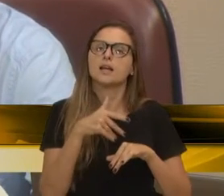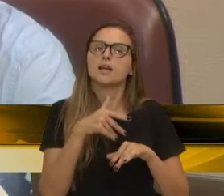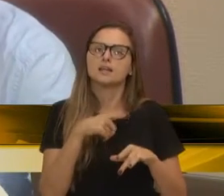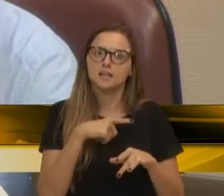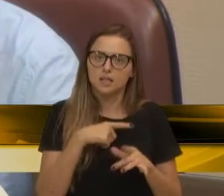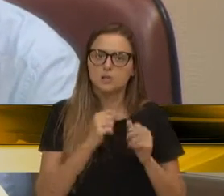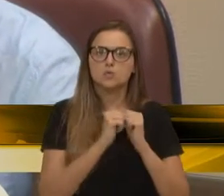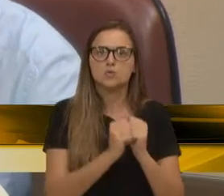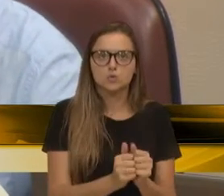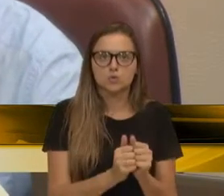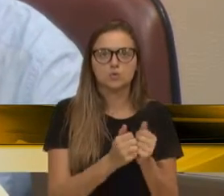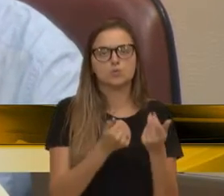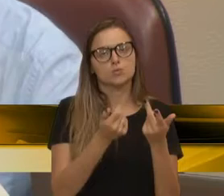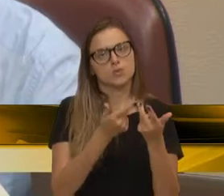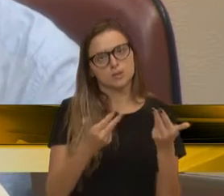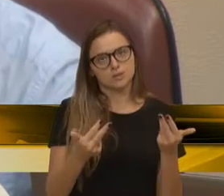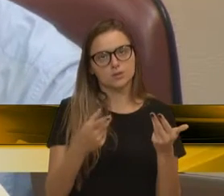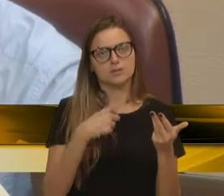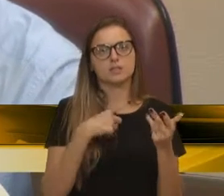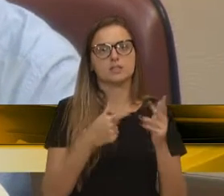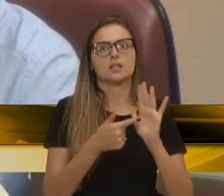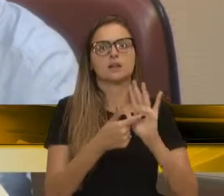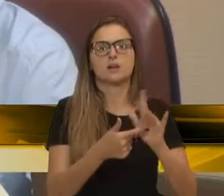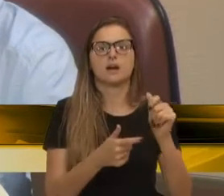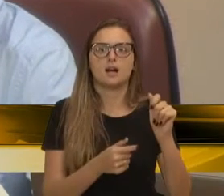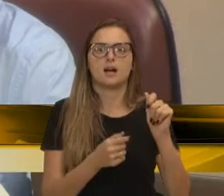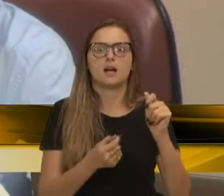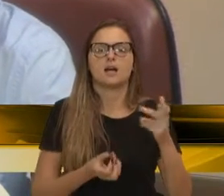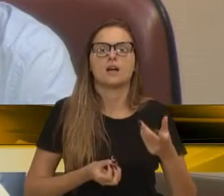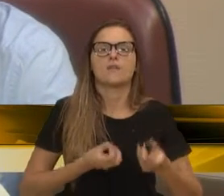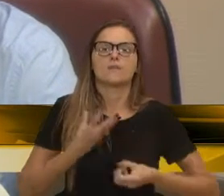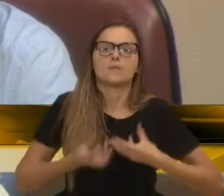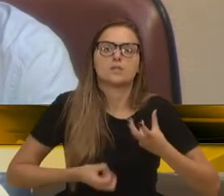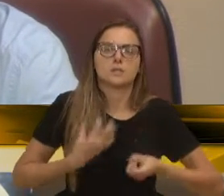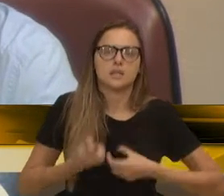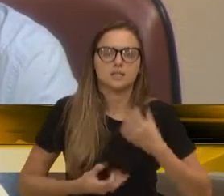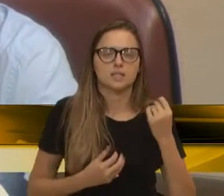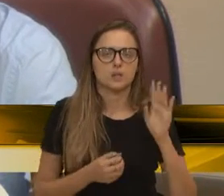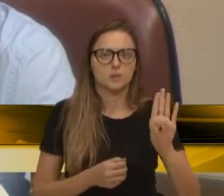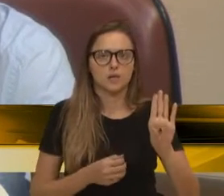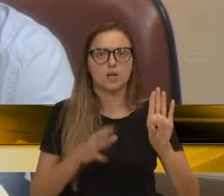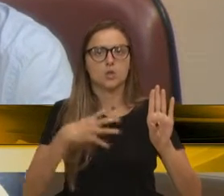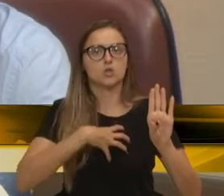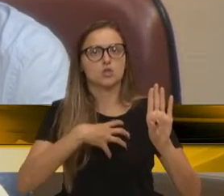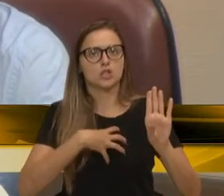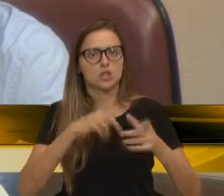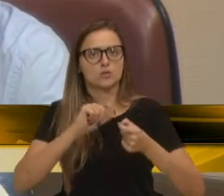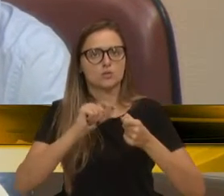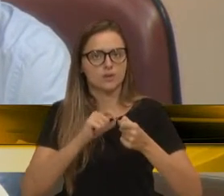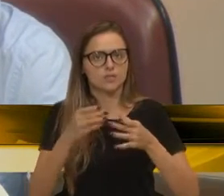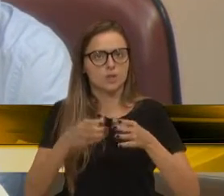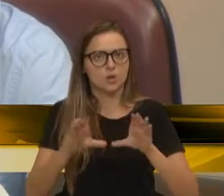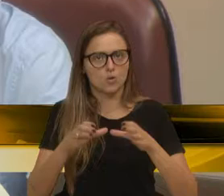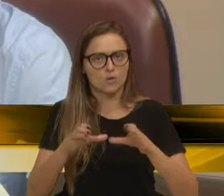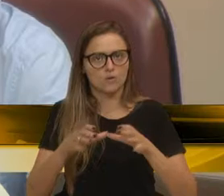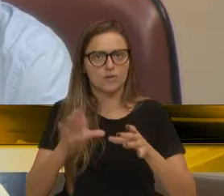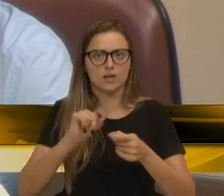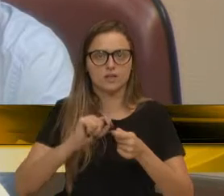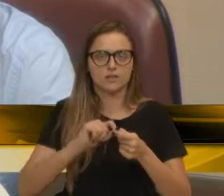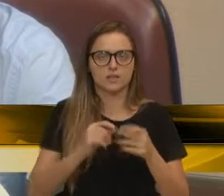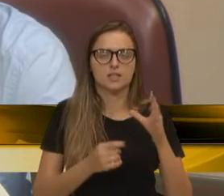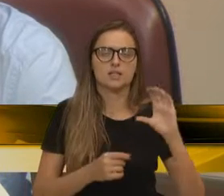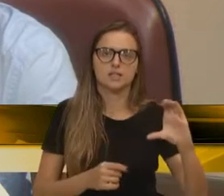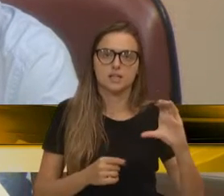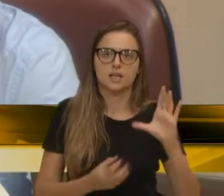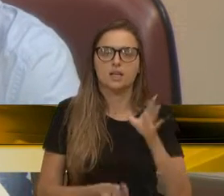bens letra a as formas de expressão e trazer os modos do fazer criar e viver letras e as criações